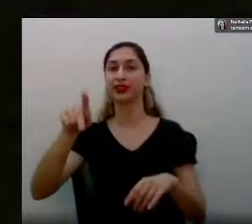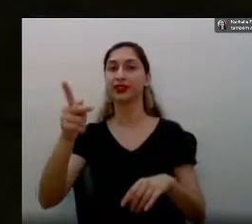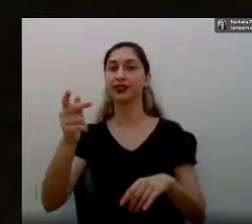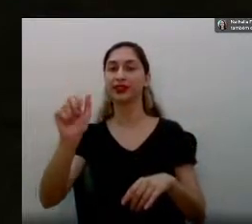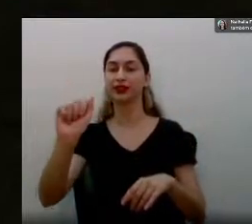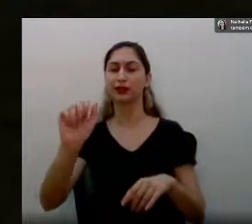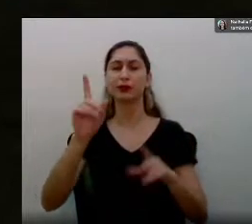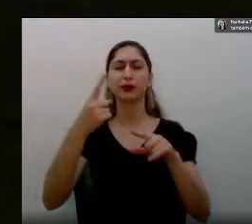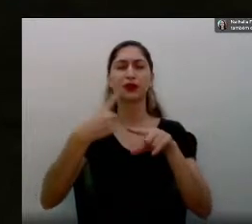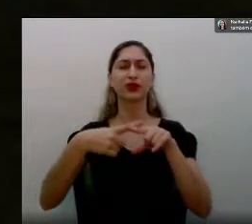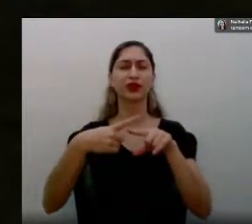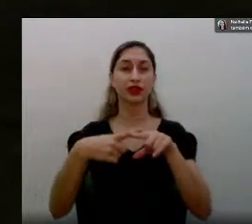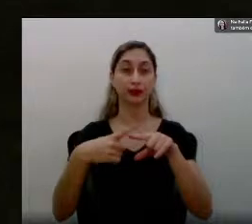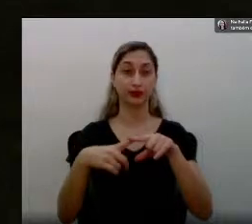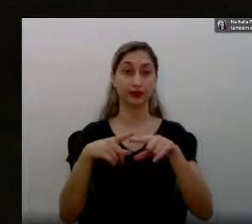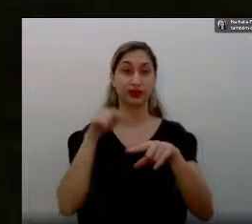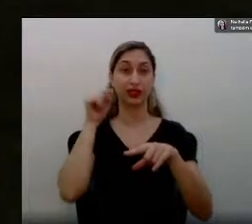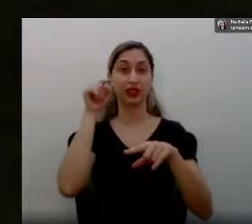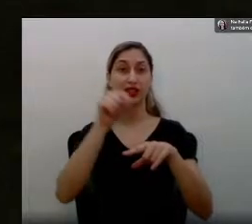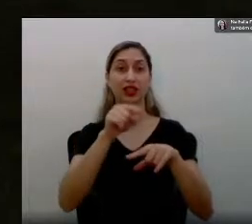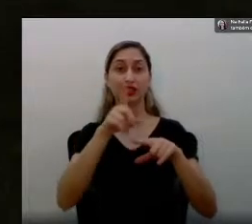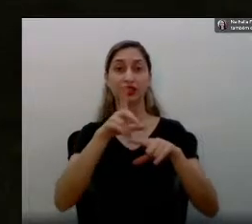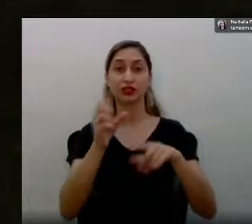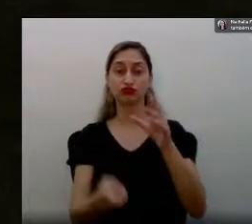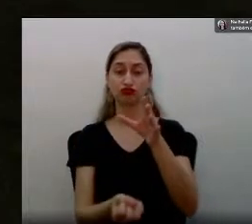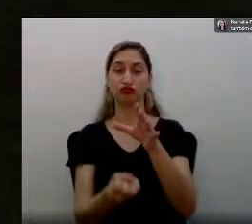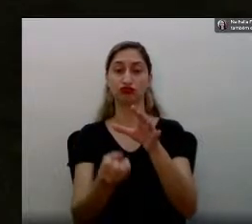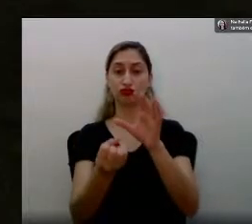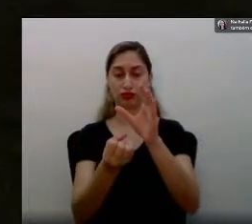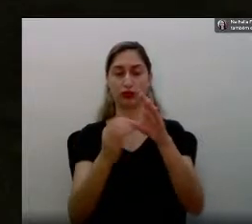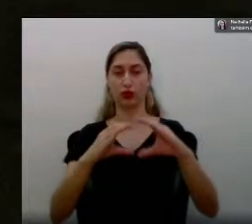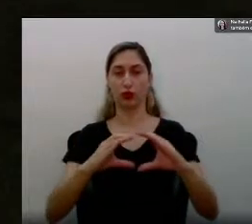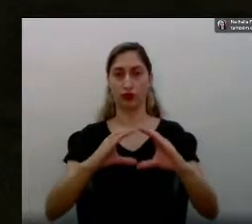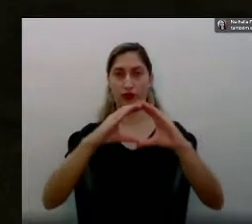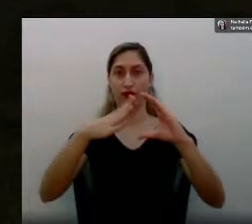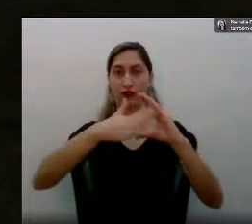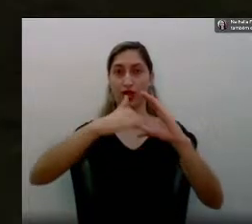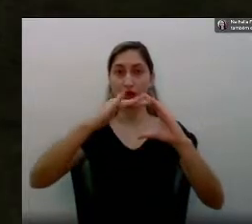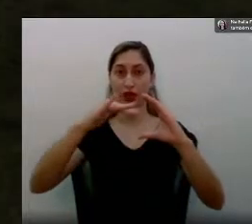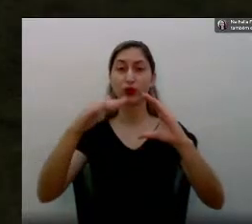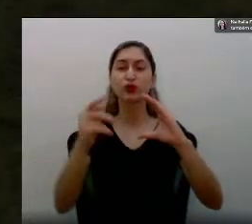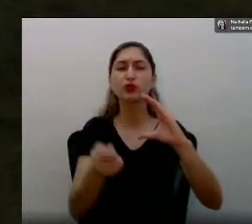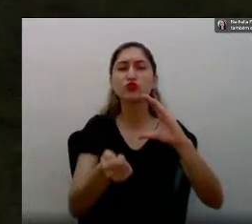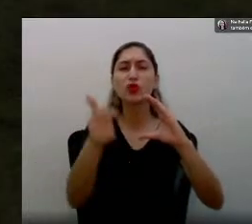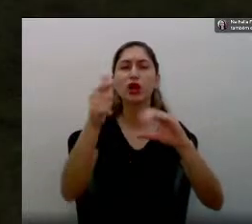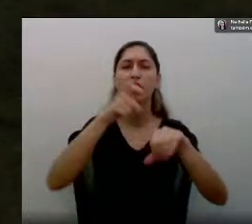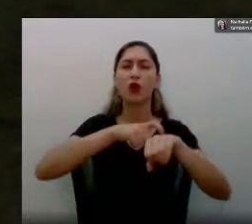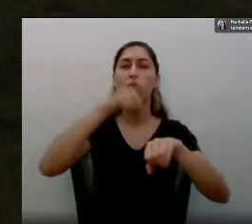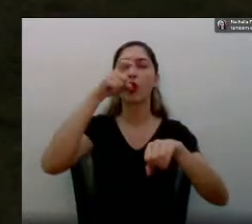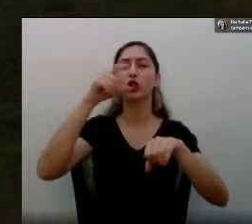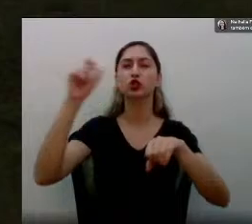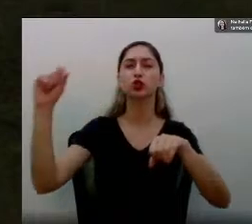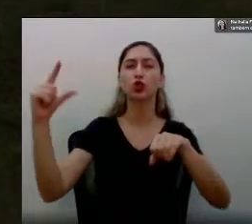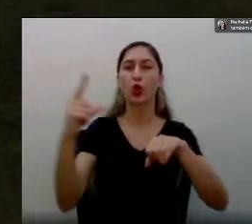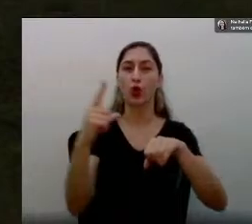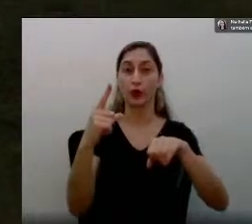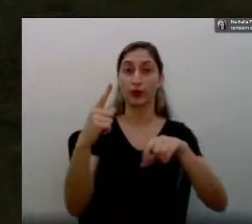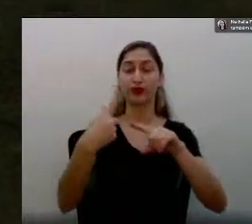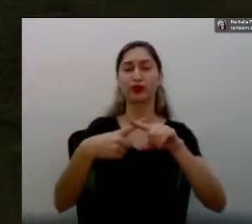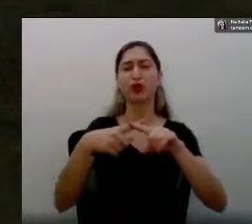que vemos tá anunciando a chegada do Sol é por isso estrela da manhã né o sol ali nasce